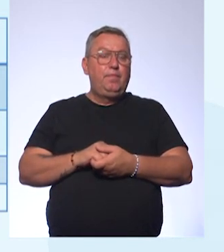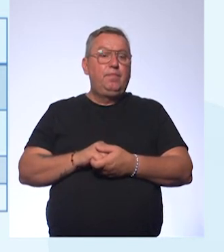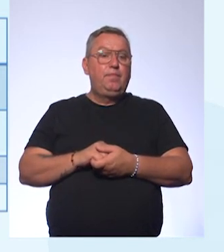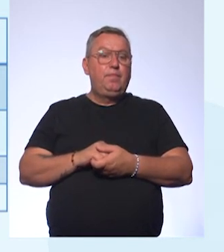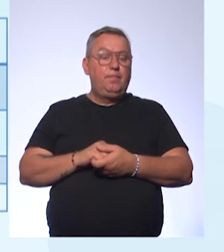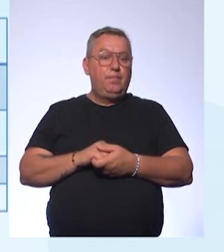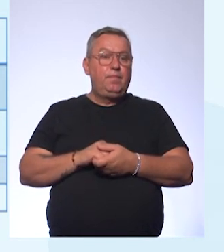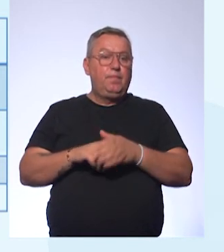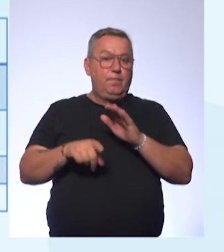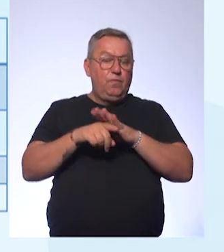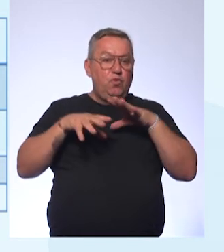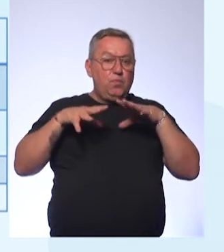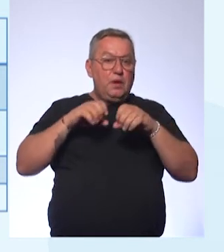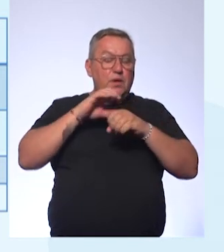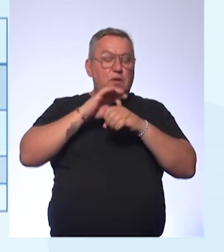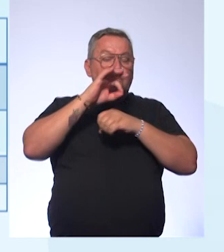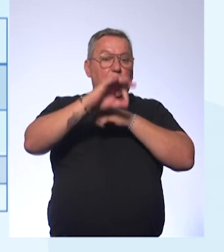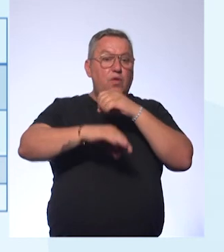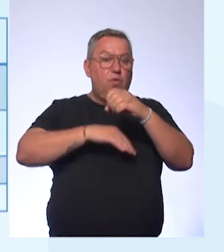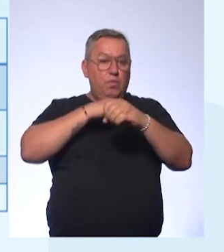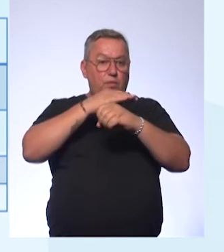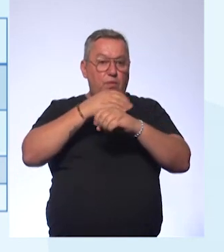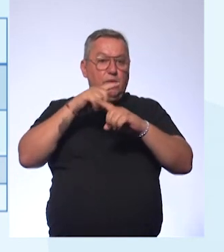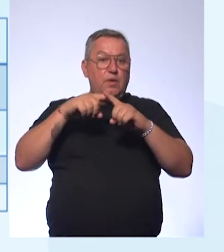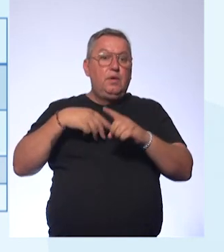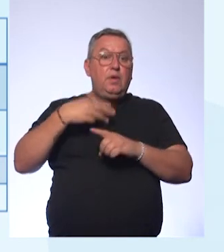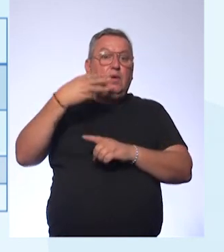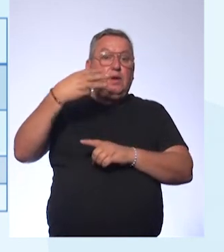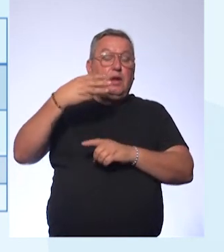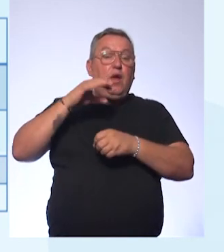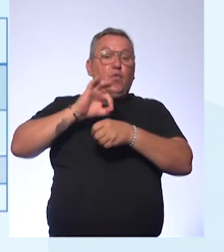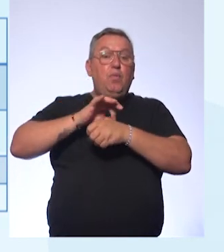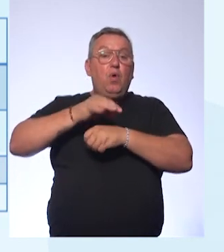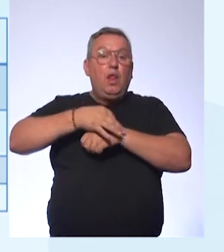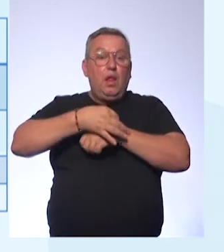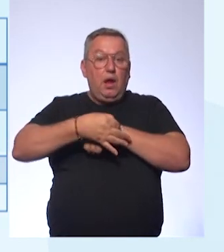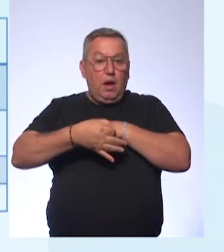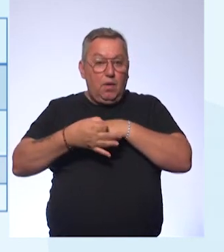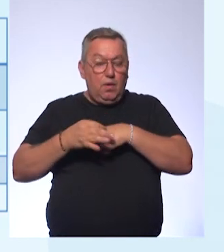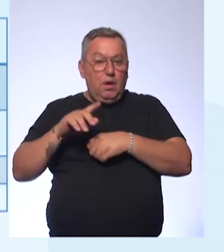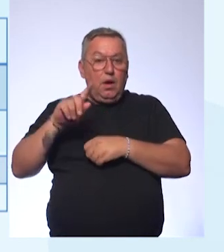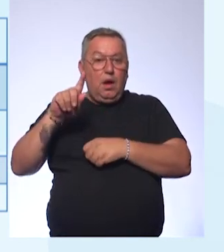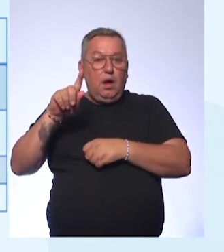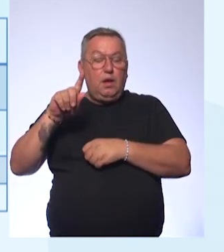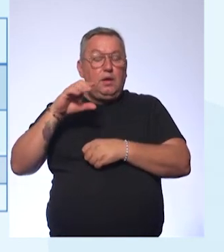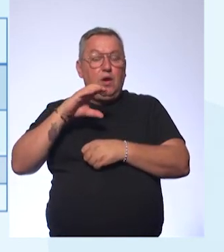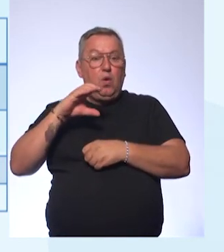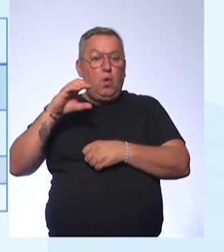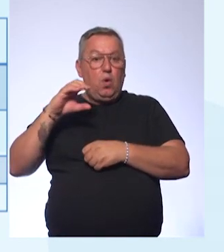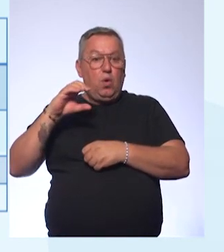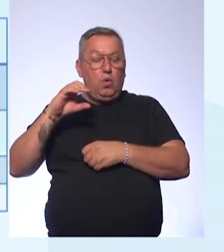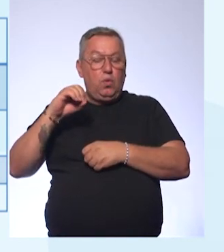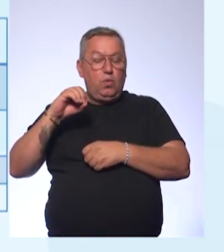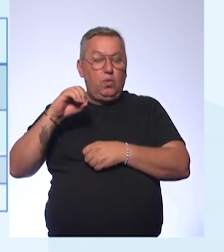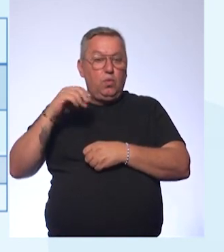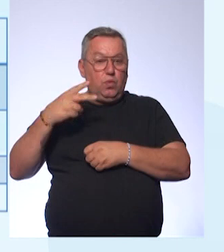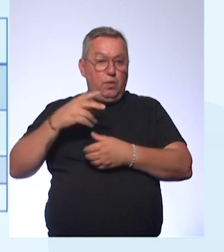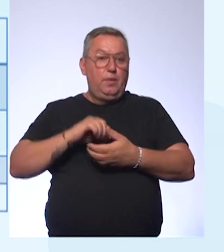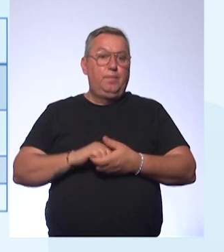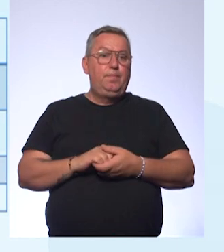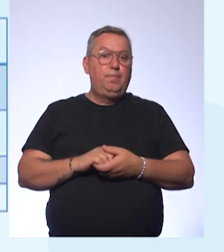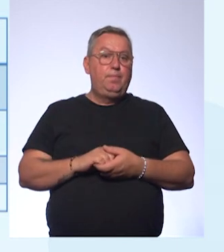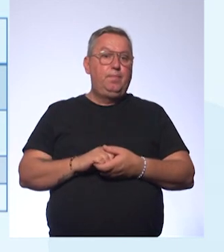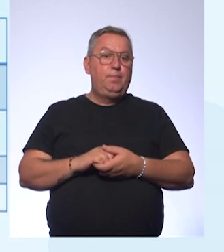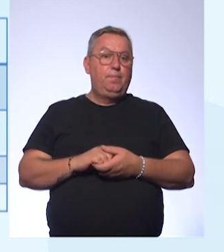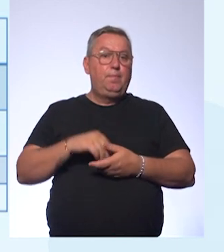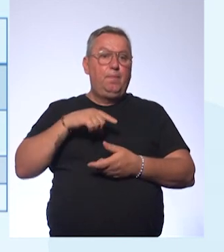unidades de massa atômica. Aí temos 3 moléculas de gás carbônico. Eu tenho, então,